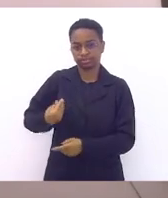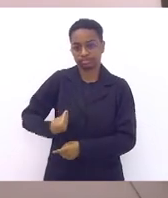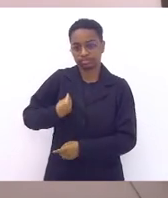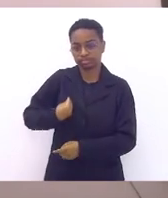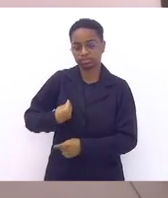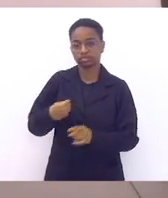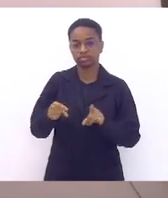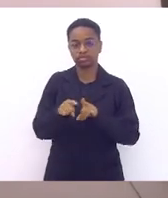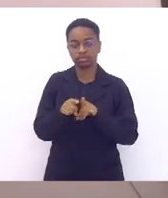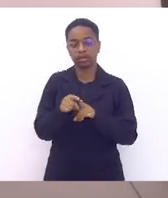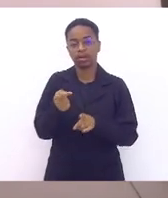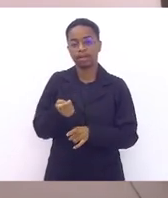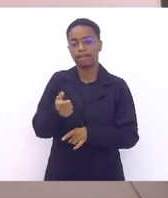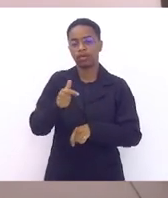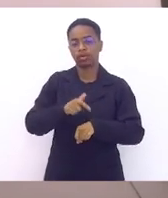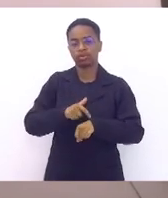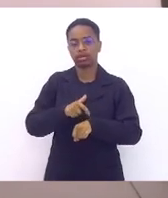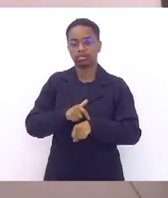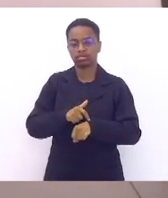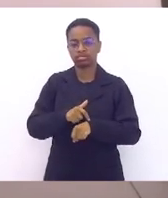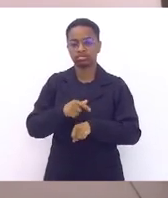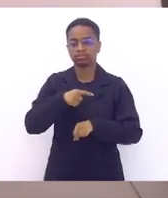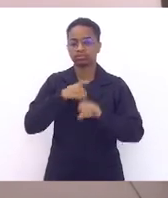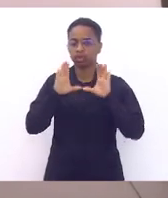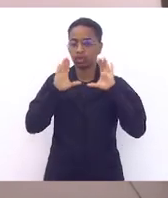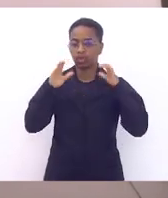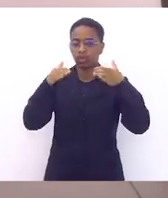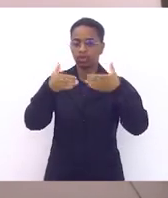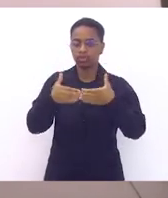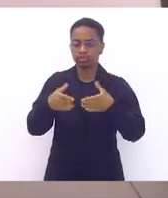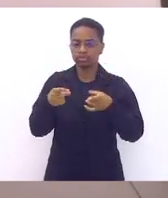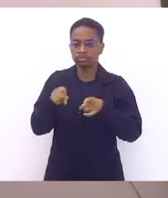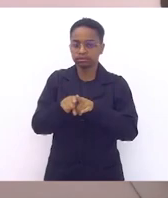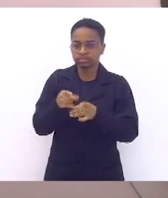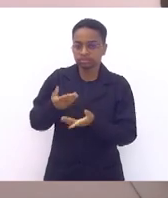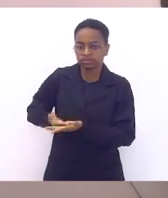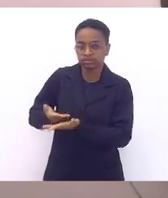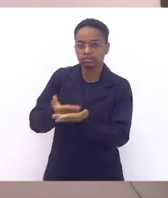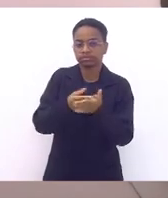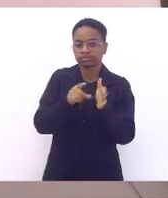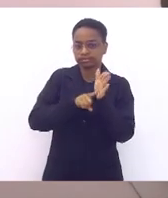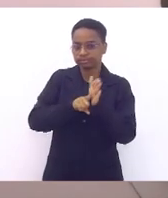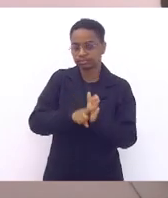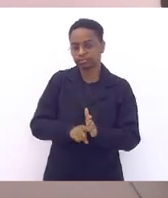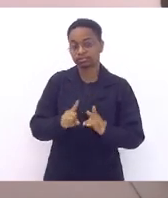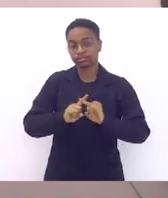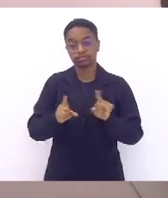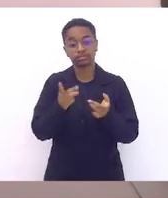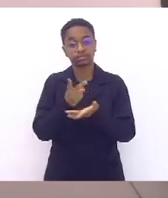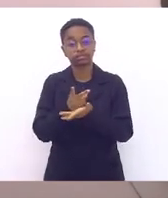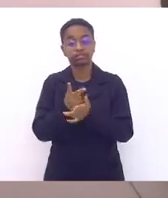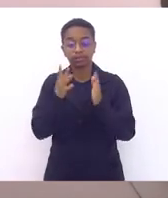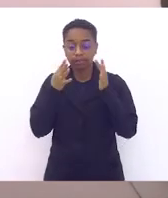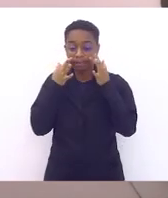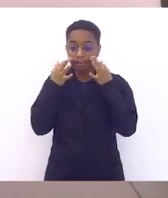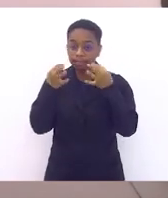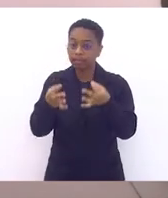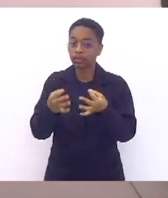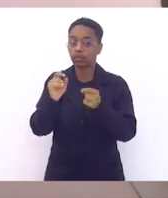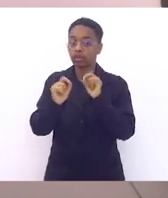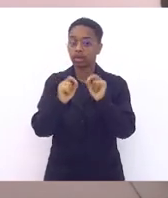recentemente nós tivemos aí a grande conferência de altos estudos, e o olhar de todo mundo é para